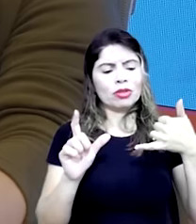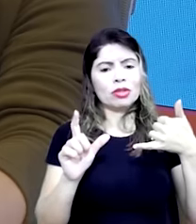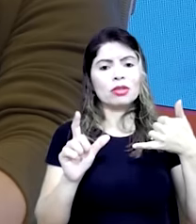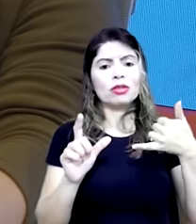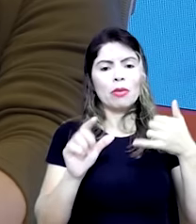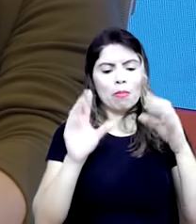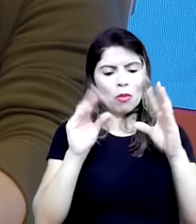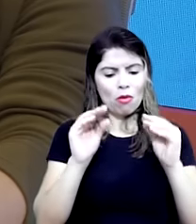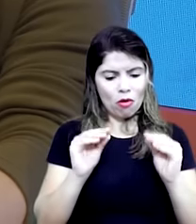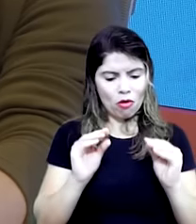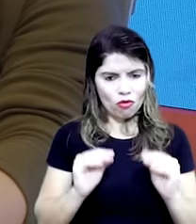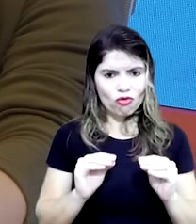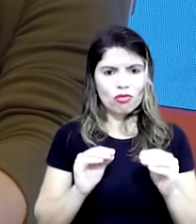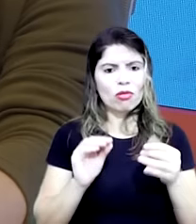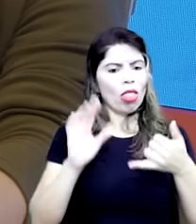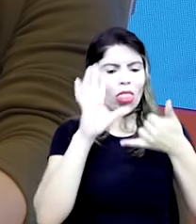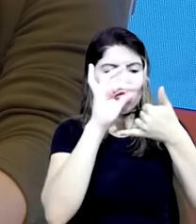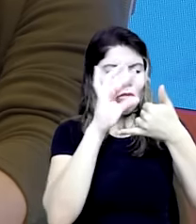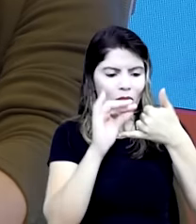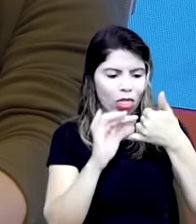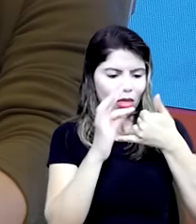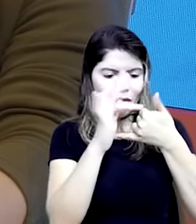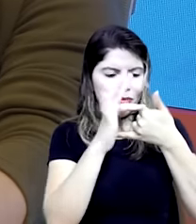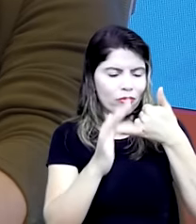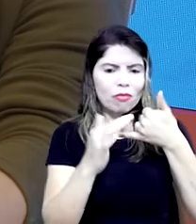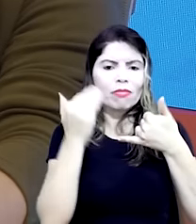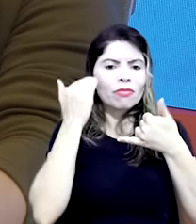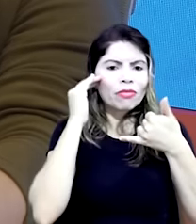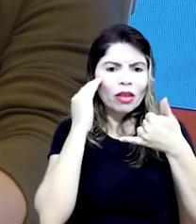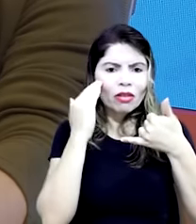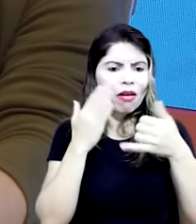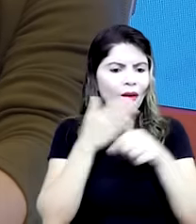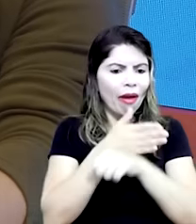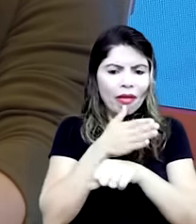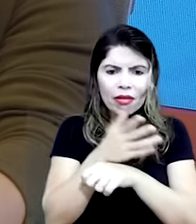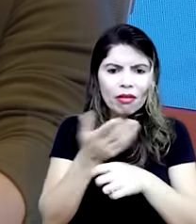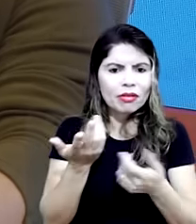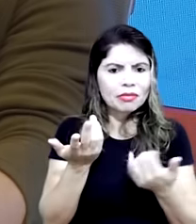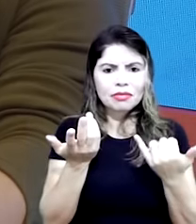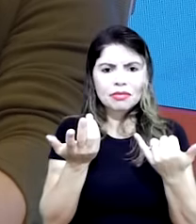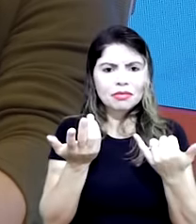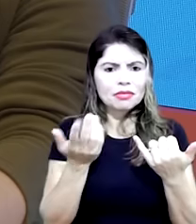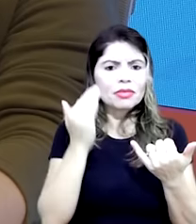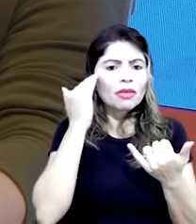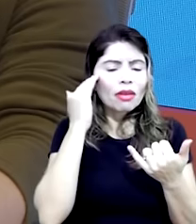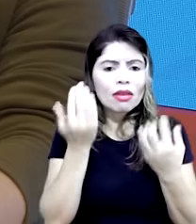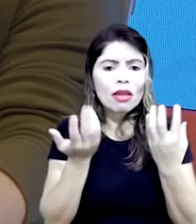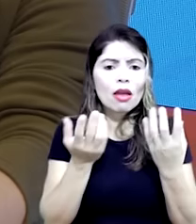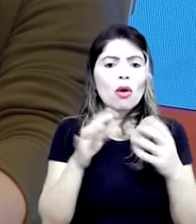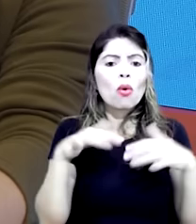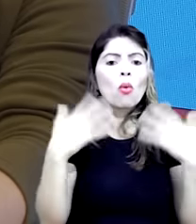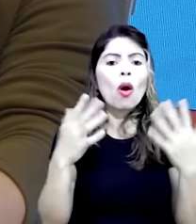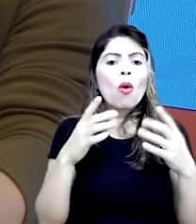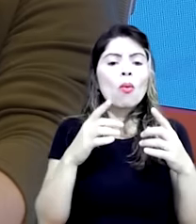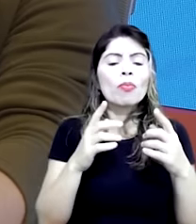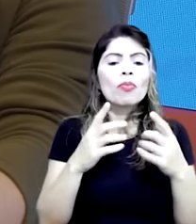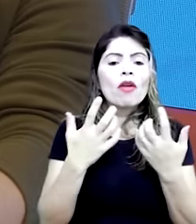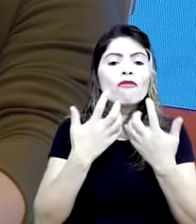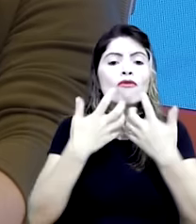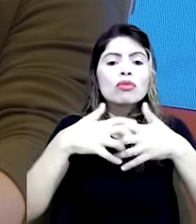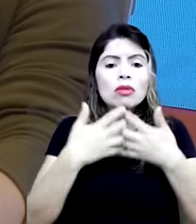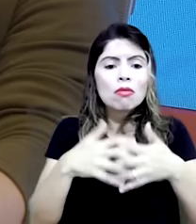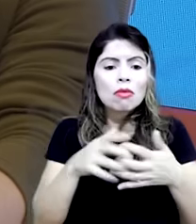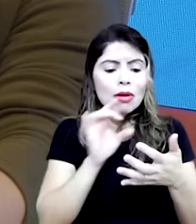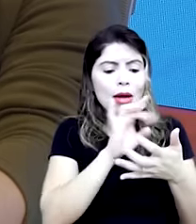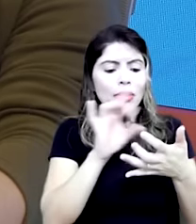ficam realmente qual né a função de de cada um porque a gente vai falando aqui mas às vezes fala Poxa mas como fica isso então tem que mexer não